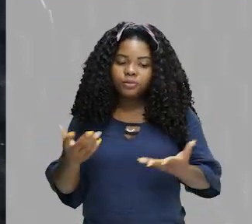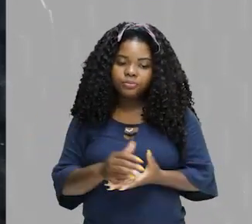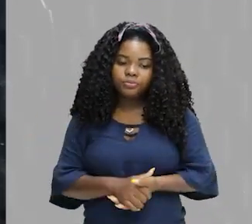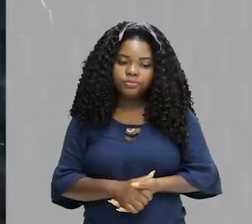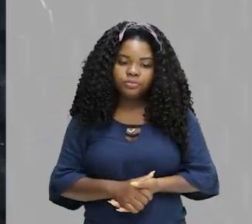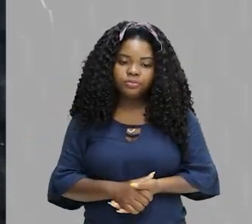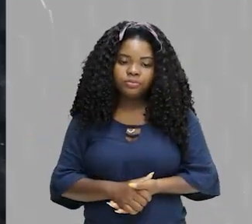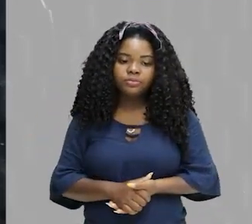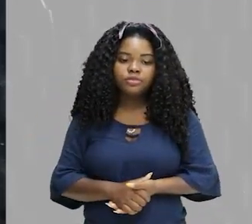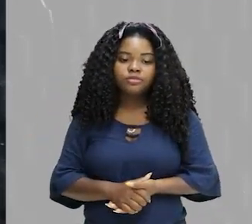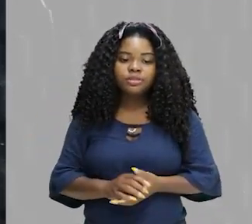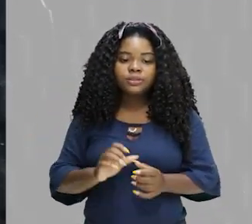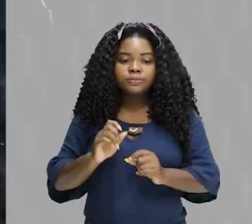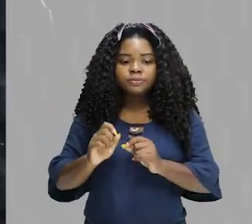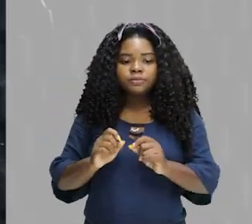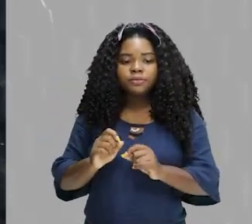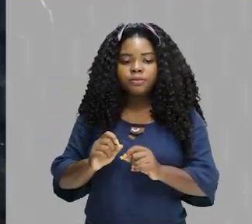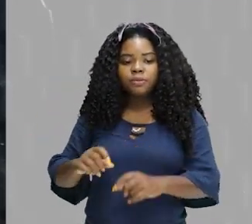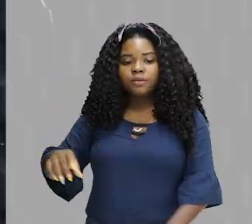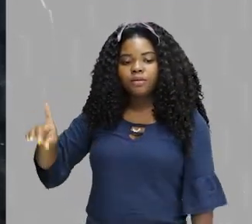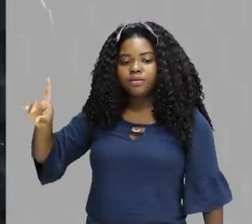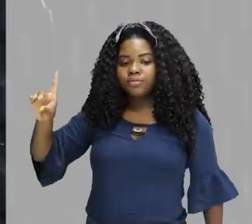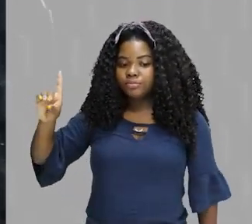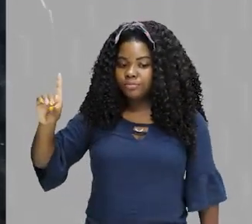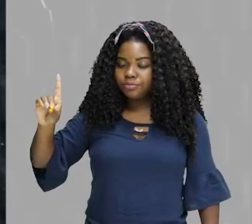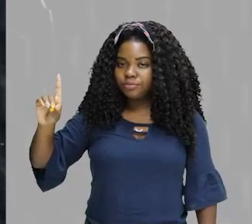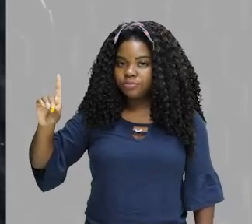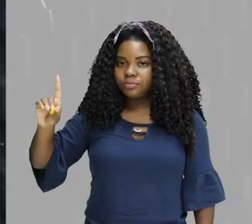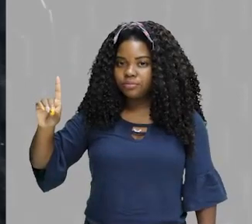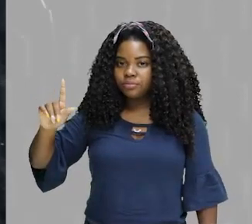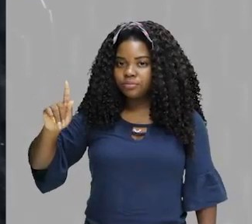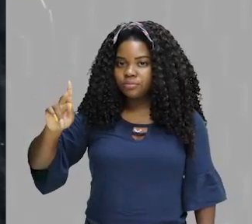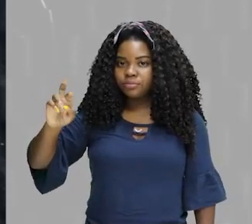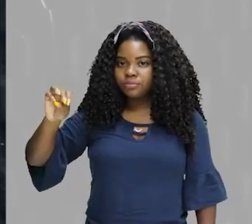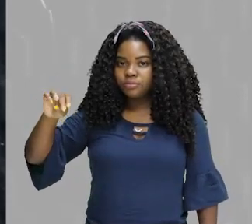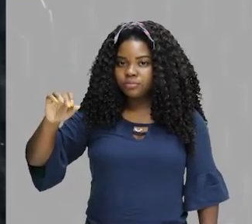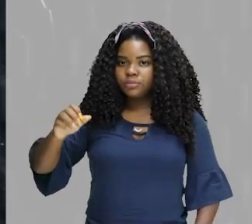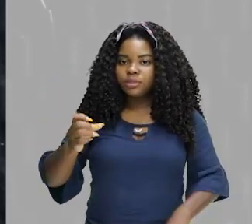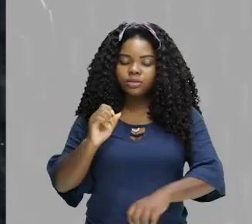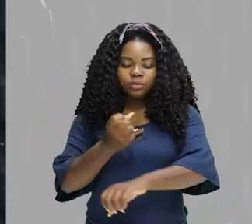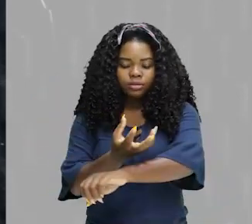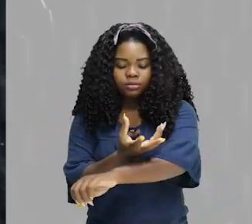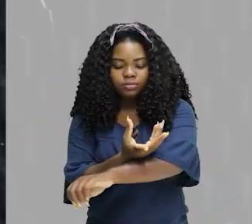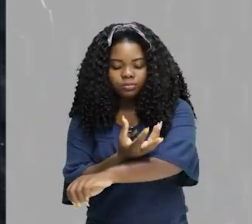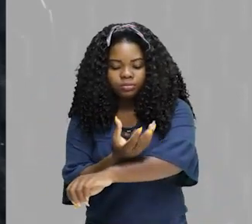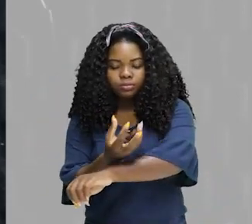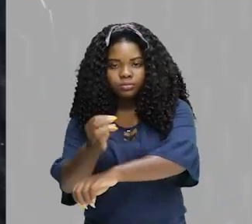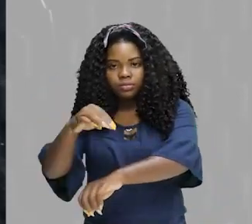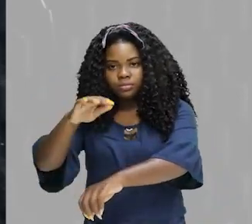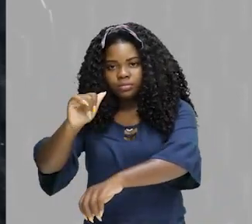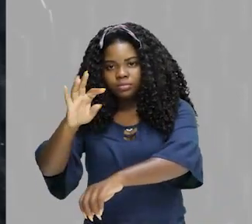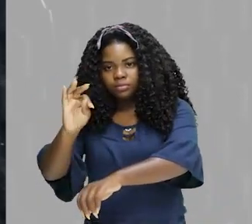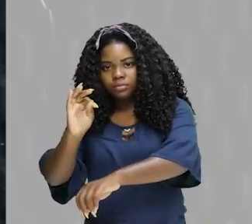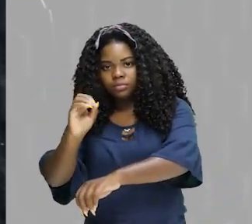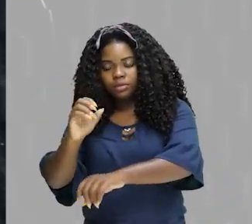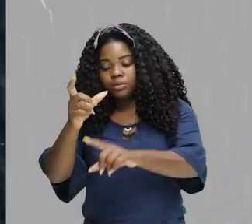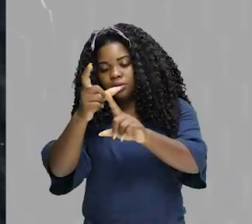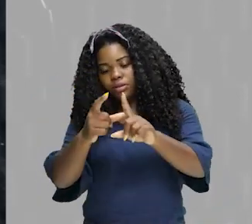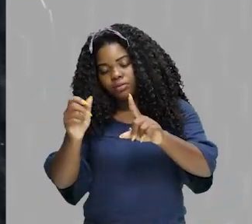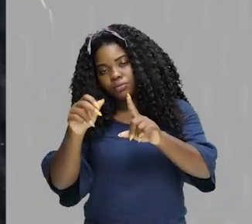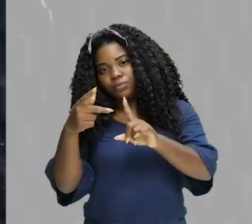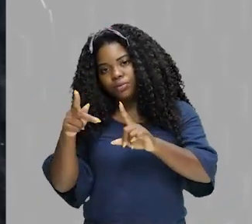As gramíneas. O que são gramíneas? Aquele matinho que você olha de perto, as folhas